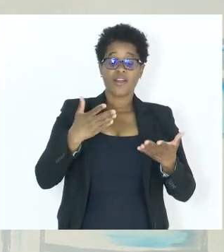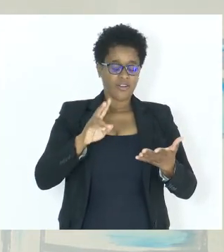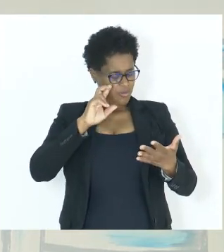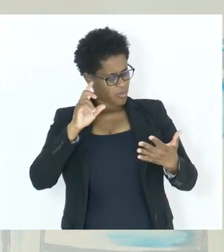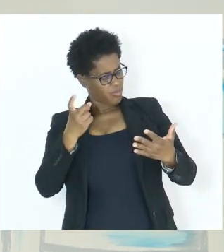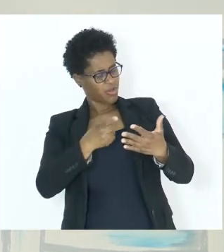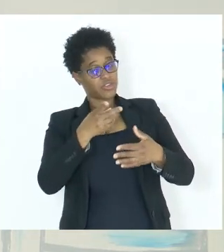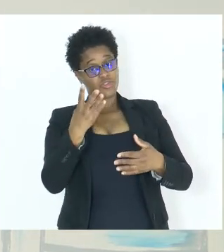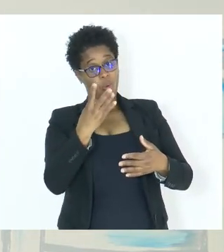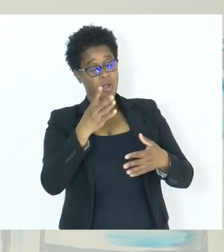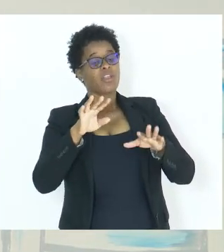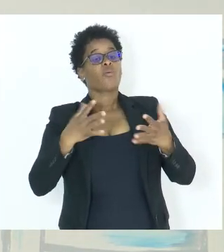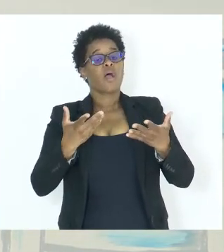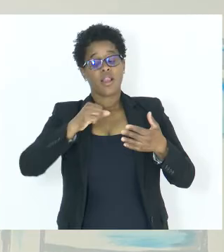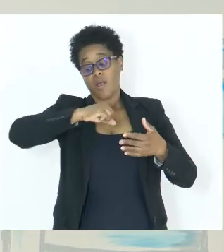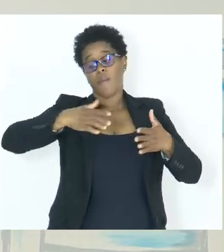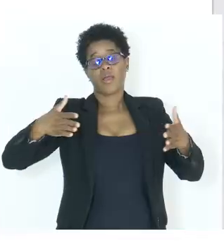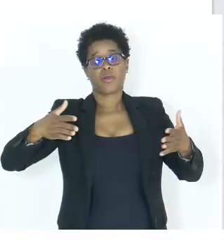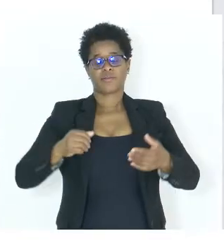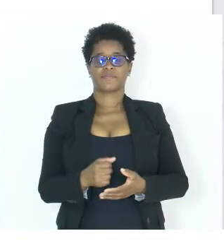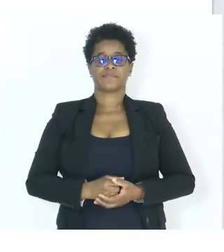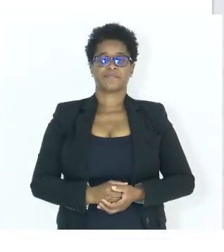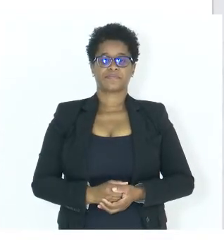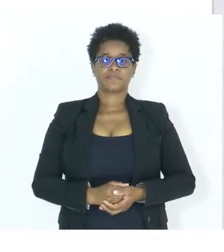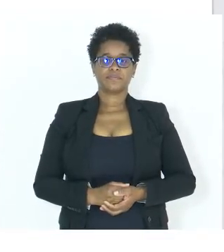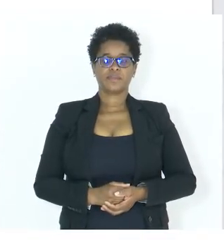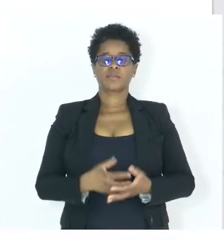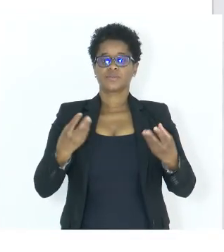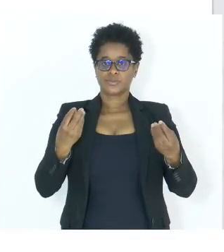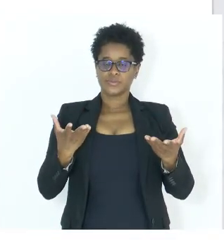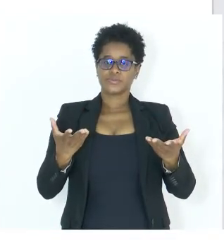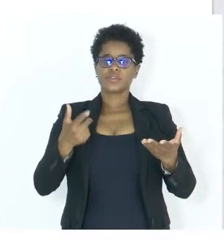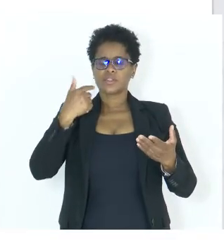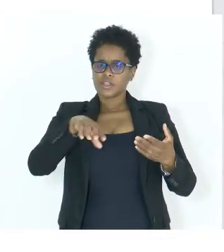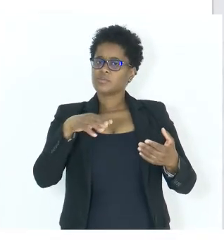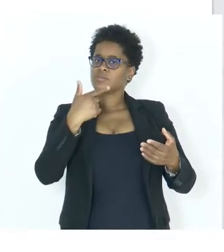procurar desses 4, qual é o maior? Temos o